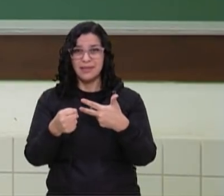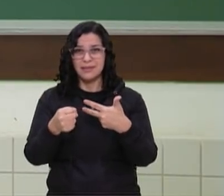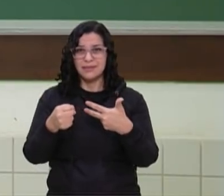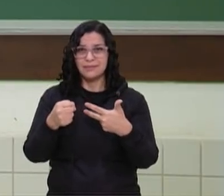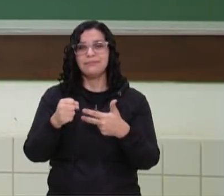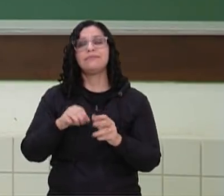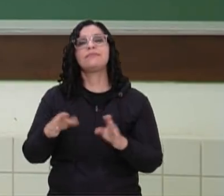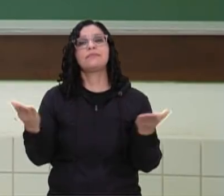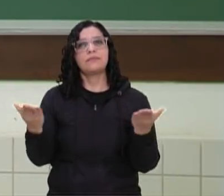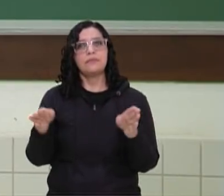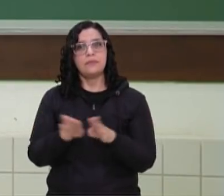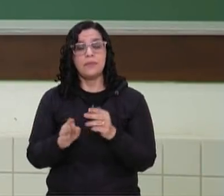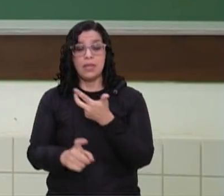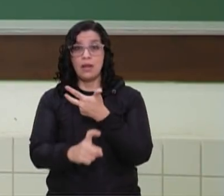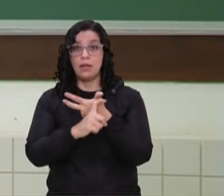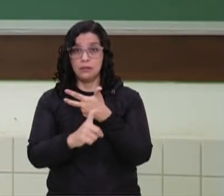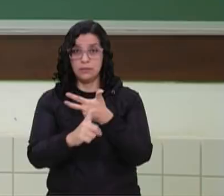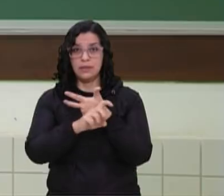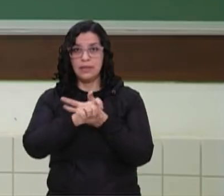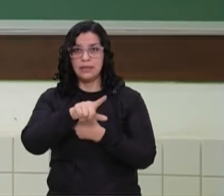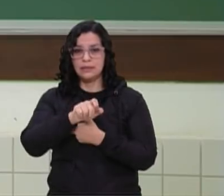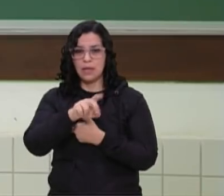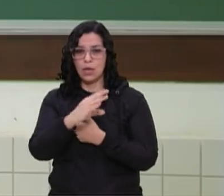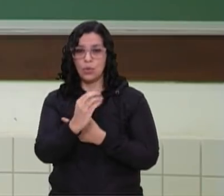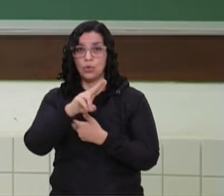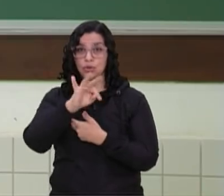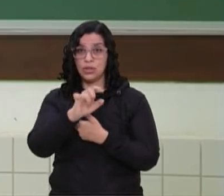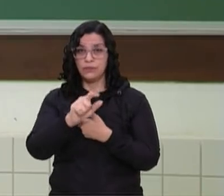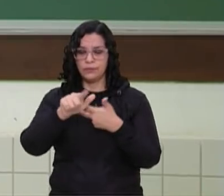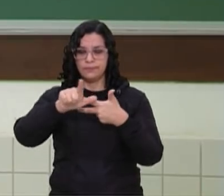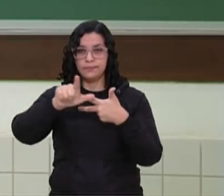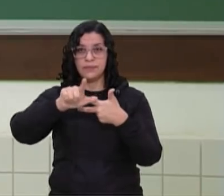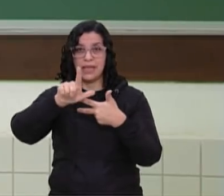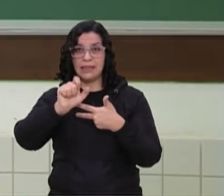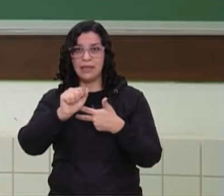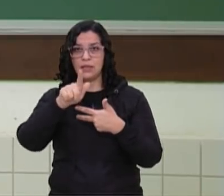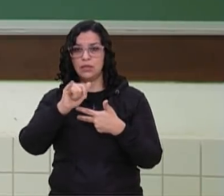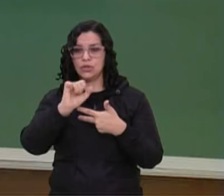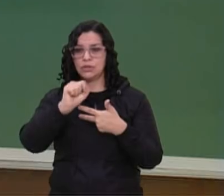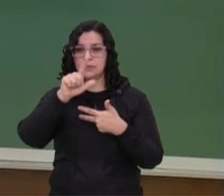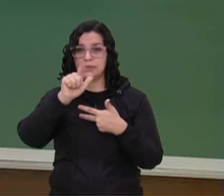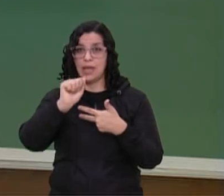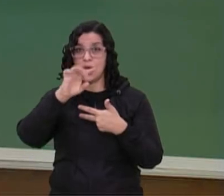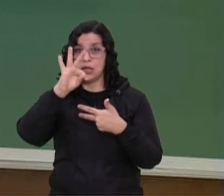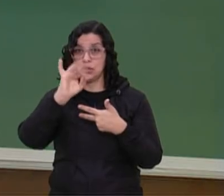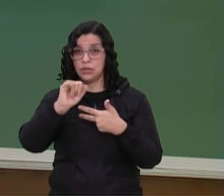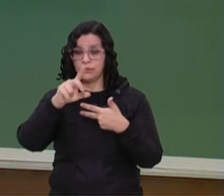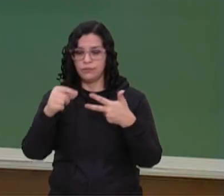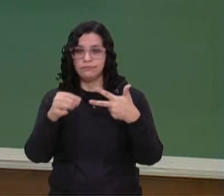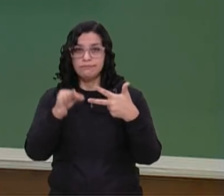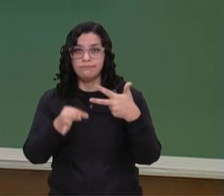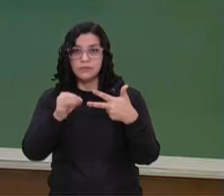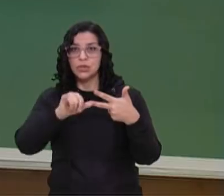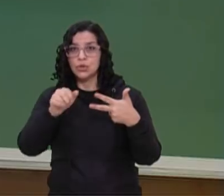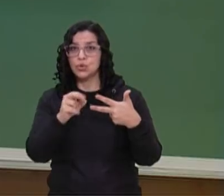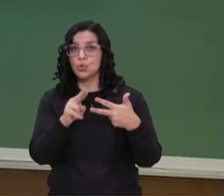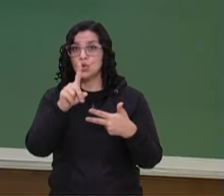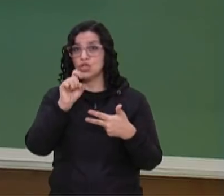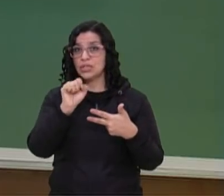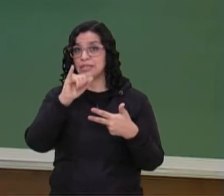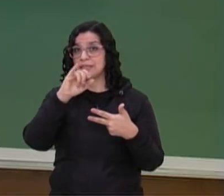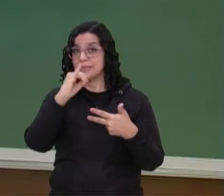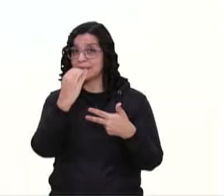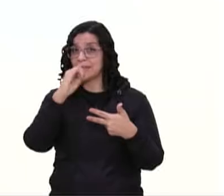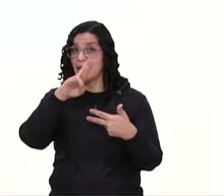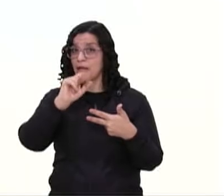dos três poderes, do executivo, legislativo e judiciário, aqui com suas lideranças. A tripartição de poder